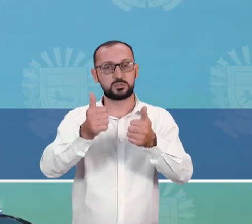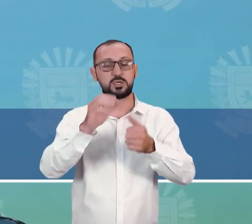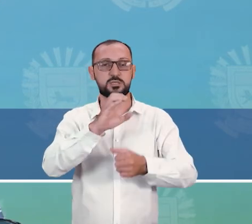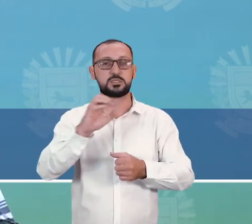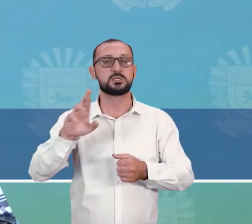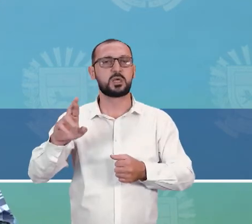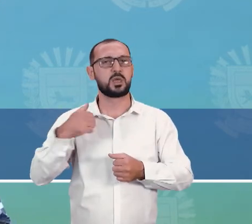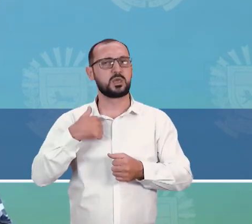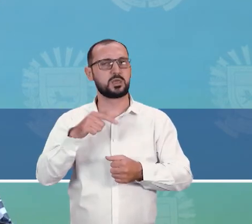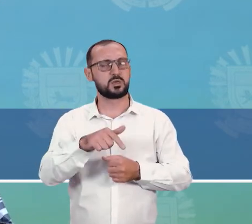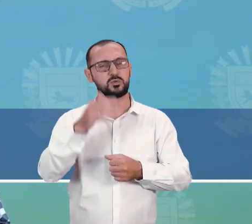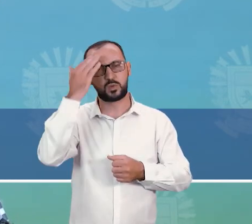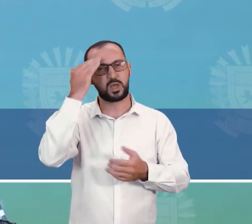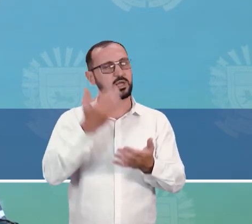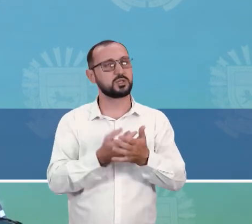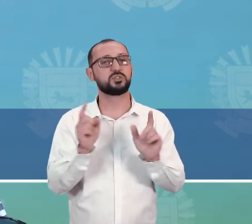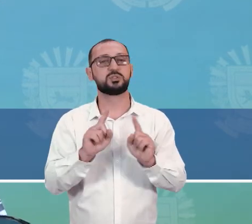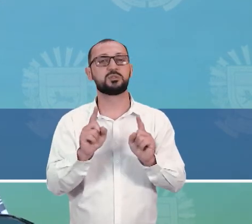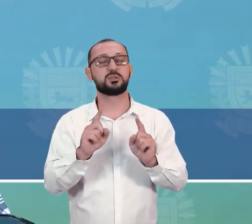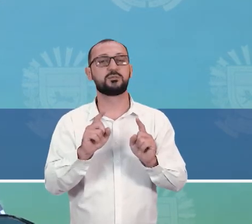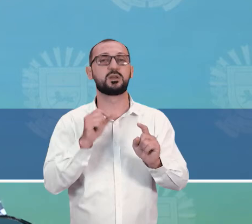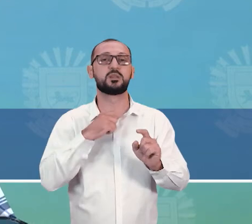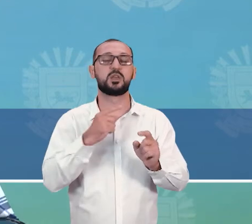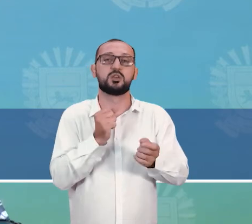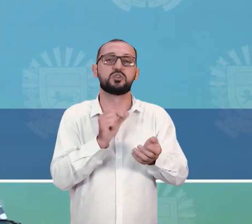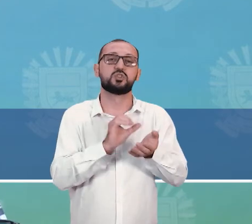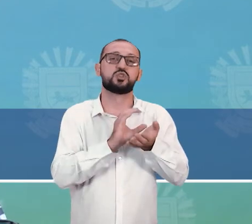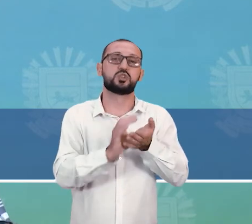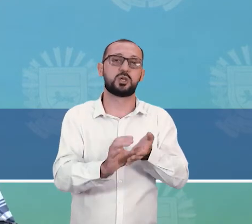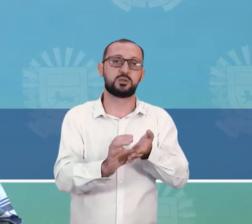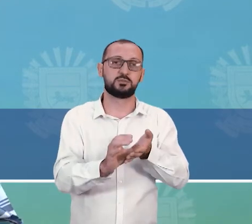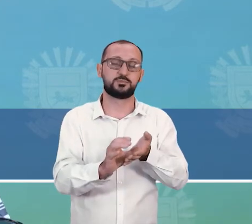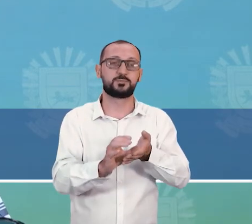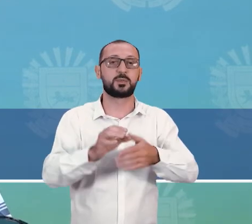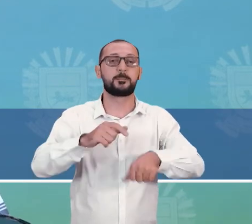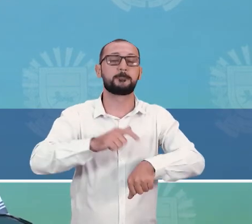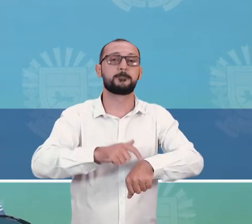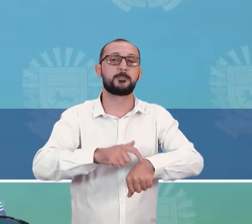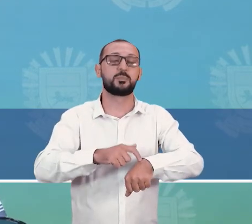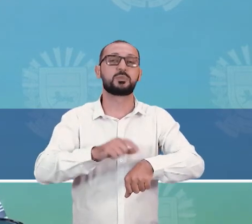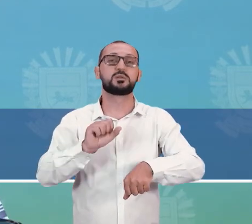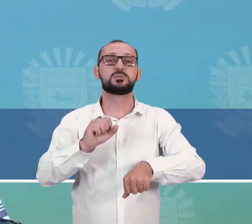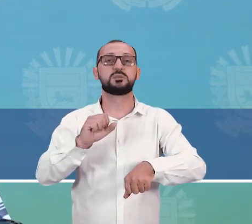A gente entende a situação da CCR. E eu não acredito que vai haver